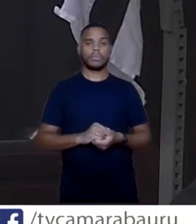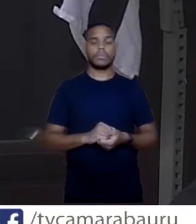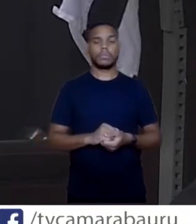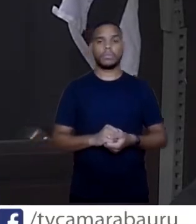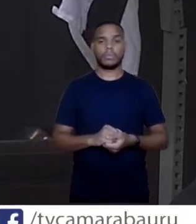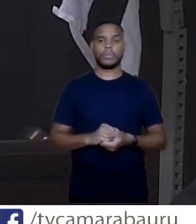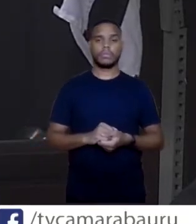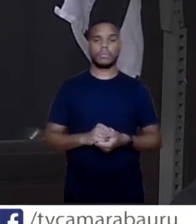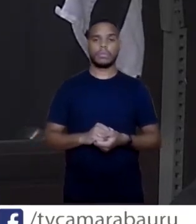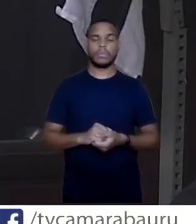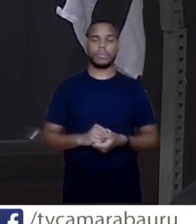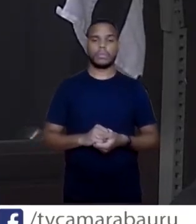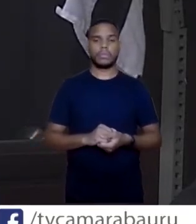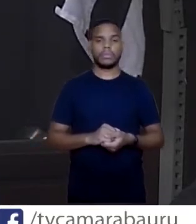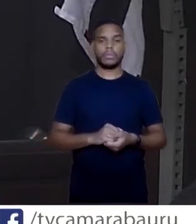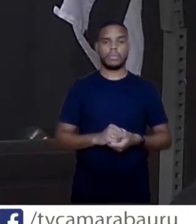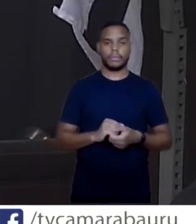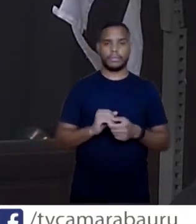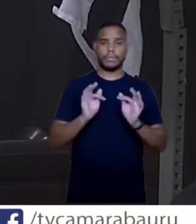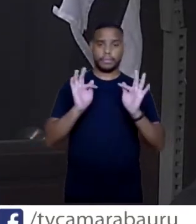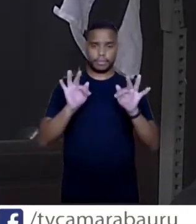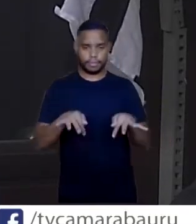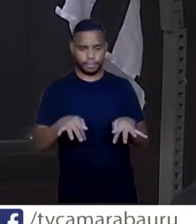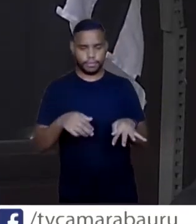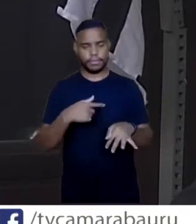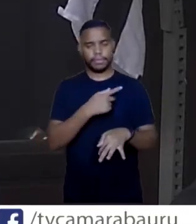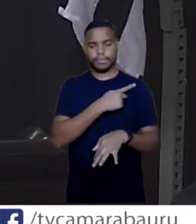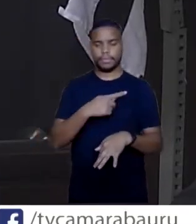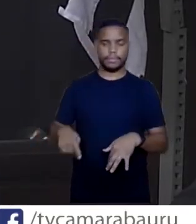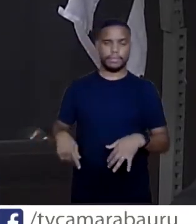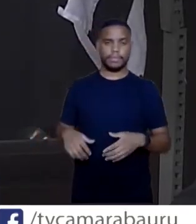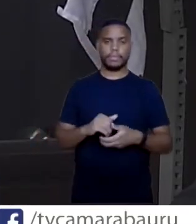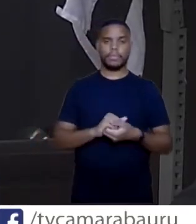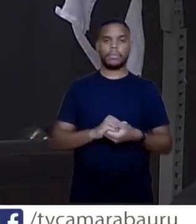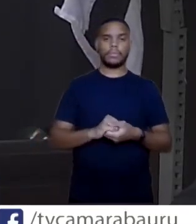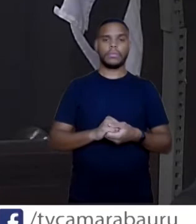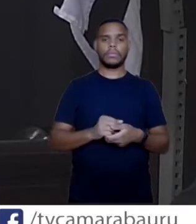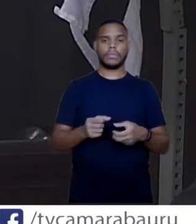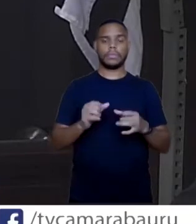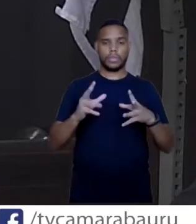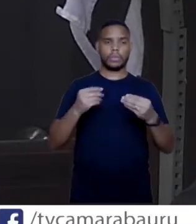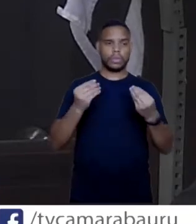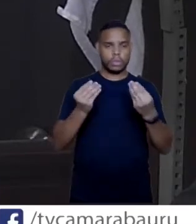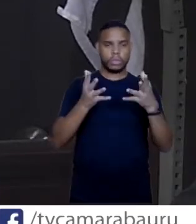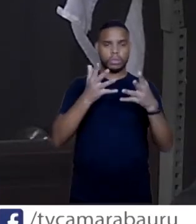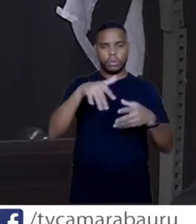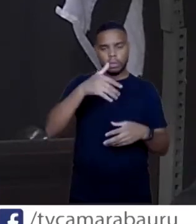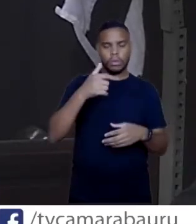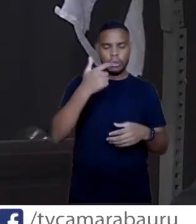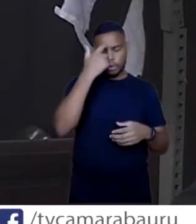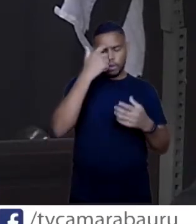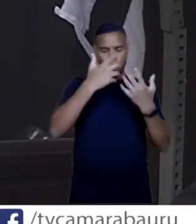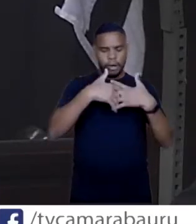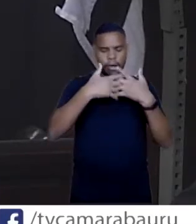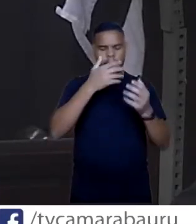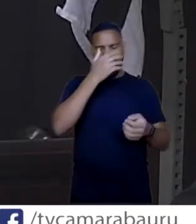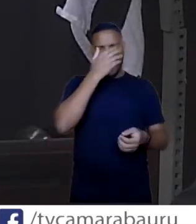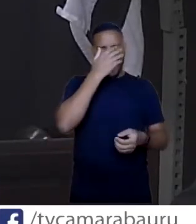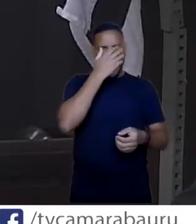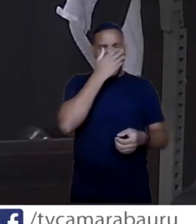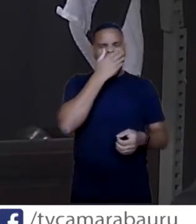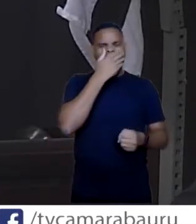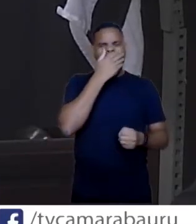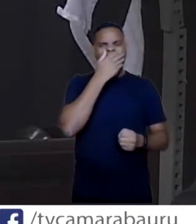só para finalizar sua presidente isso tudo para reflexão porque eu acho é sério coronavírus o mundo